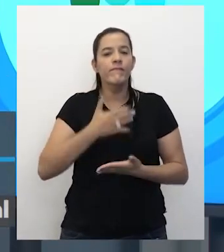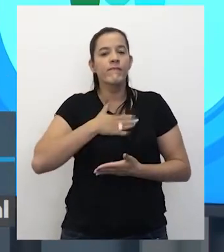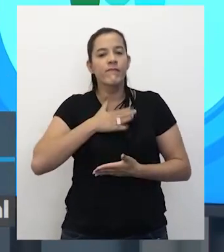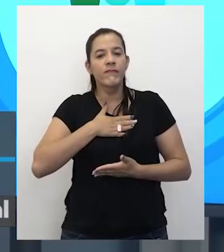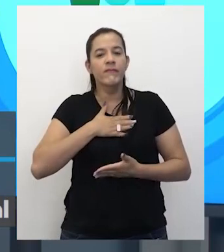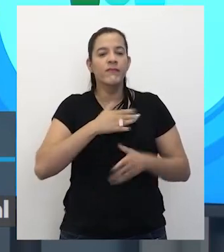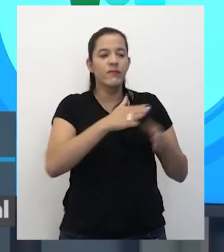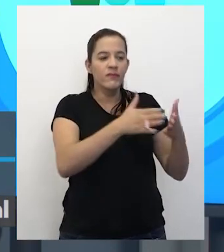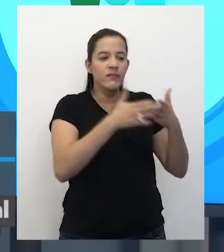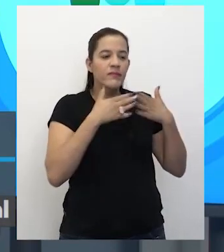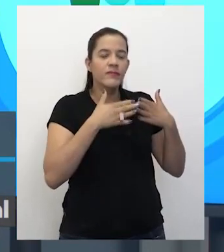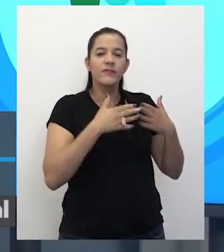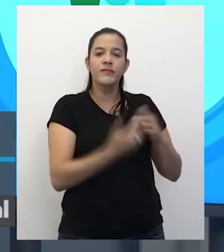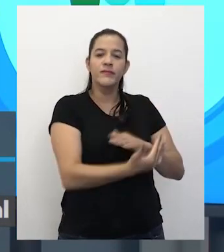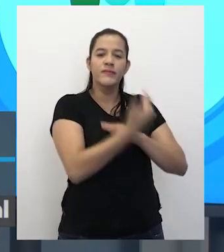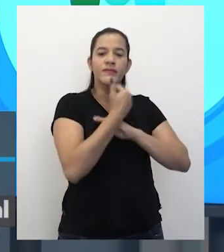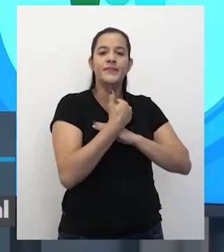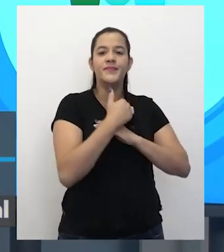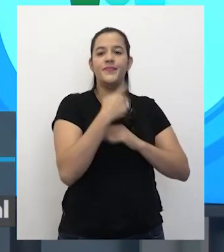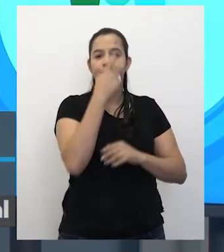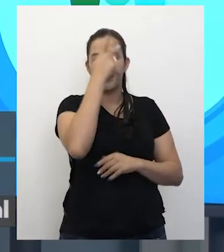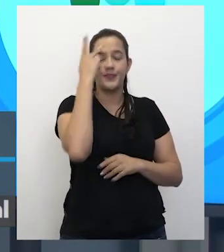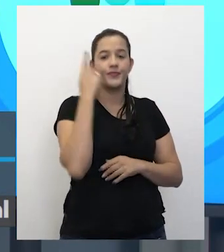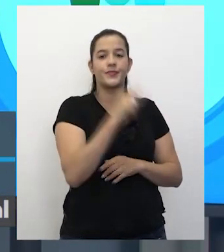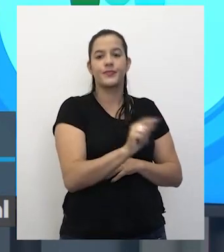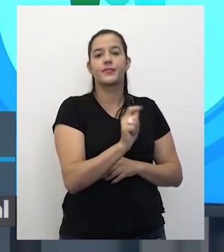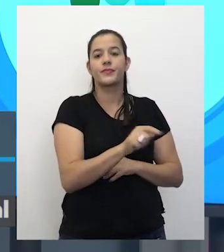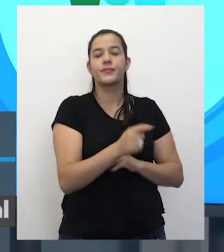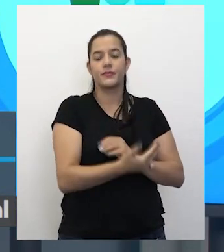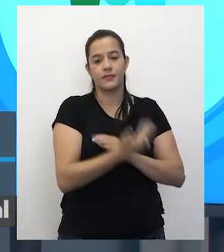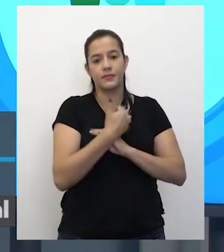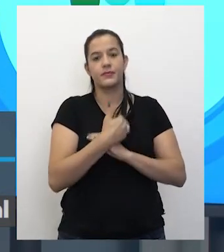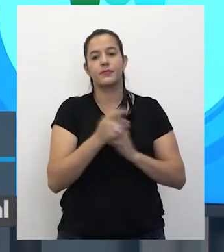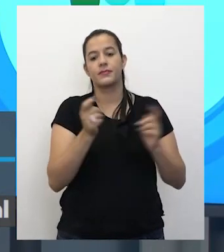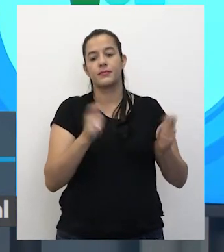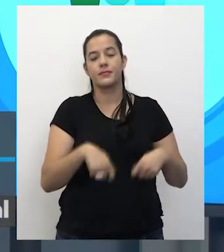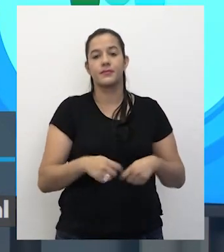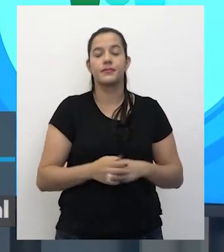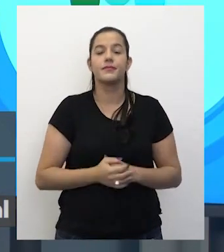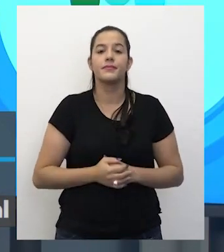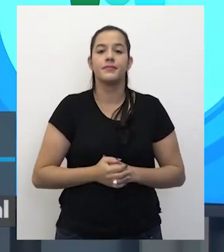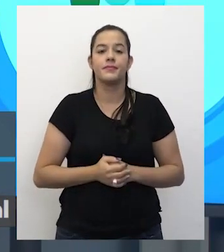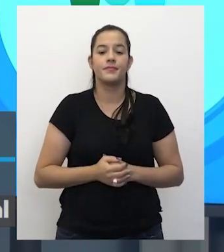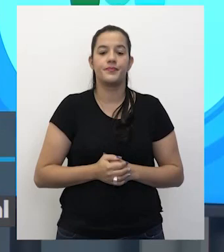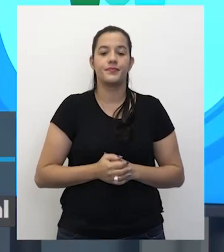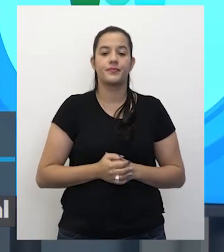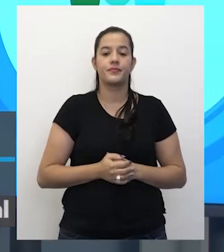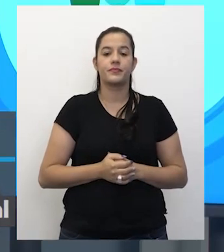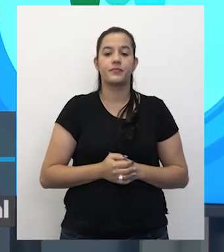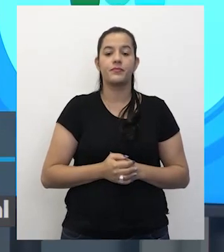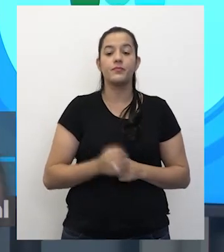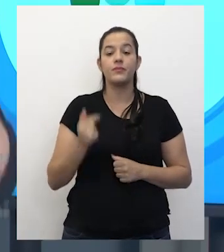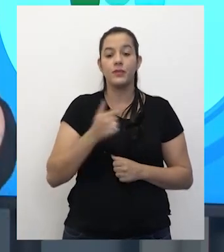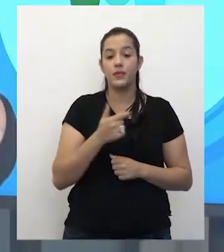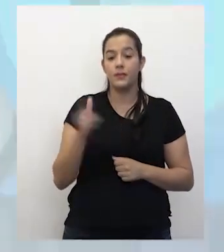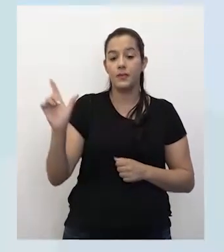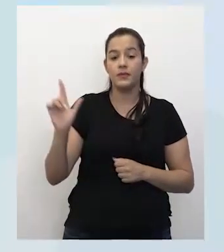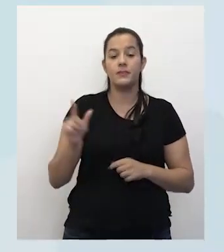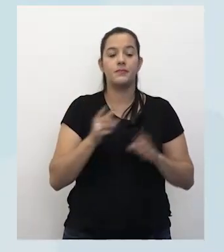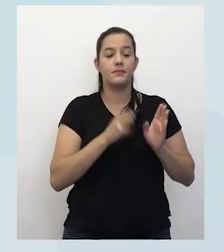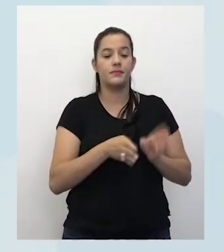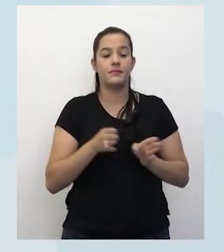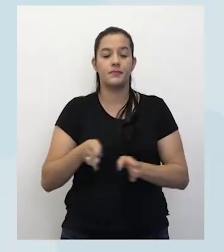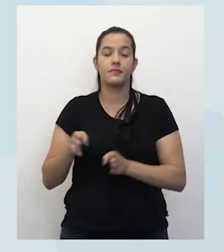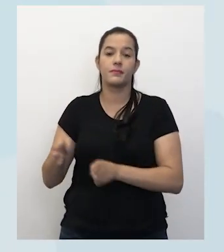pedir ajuda para as pessoas que podem me auxiliar, né? Capacidade da autoconfiança. E a capacidade da